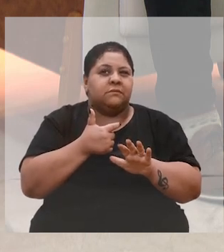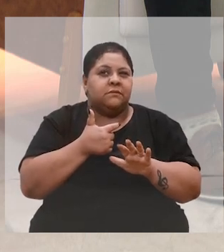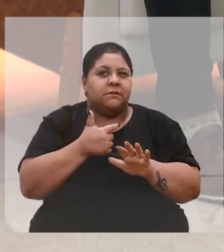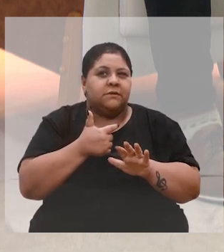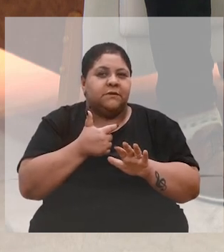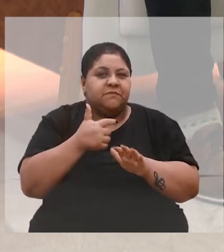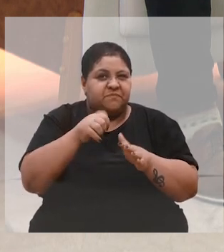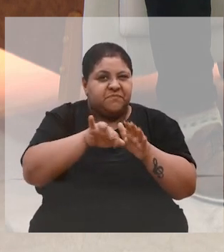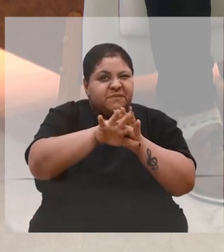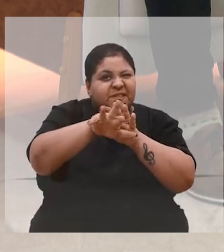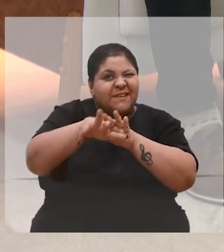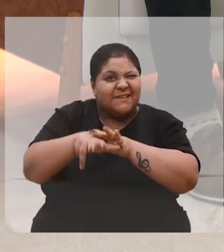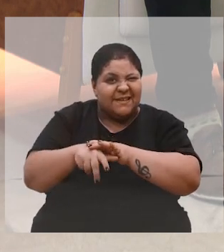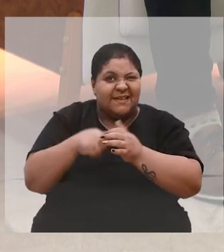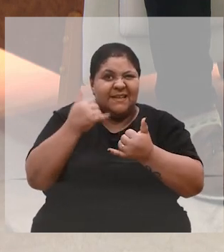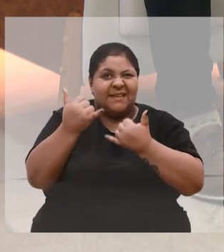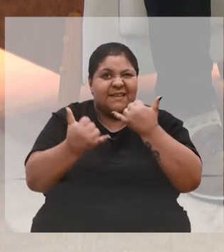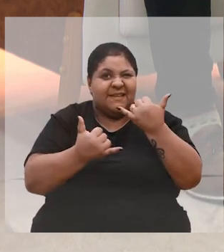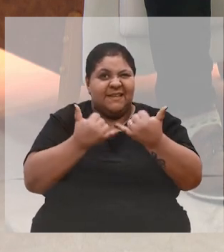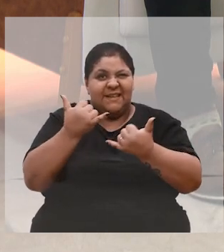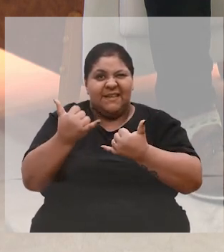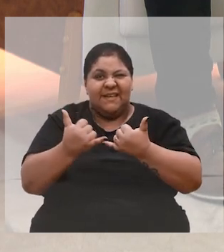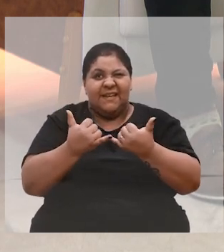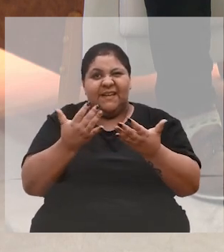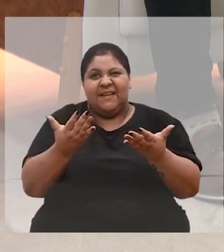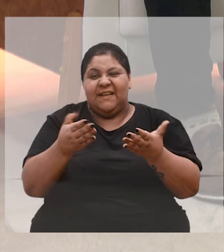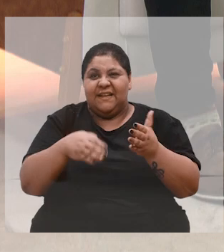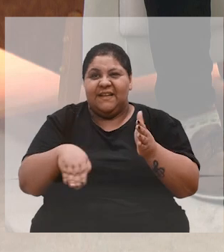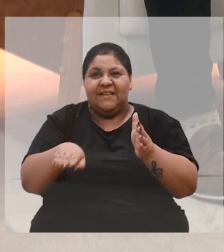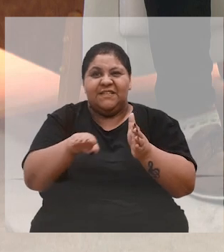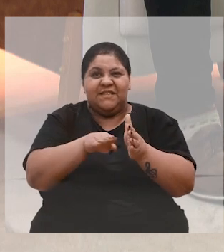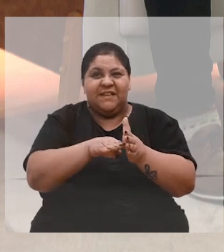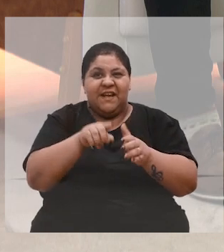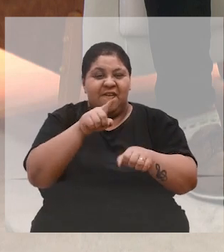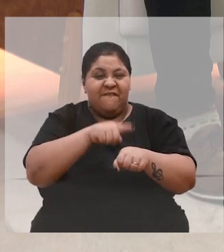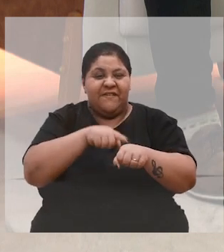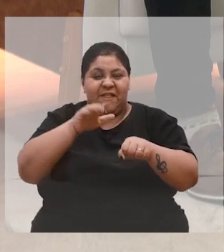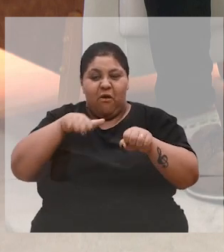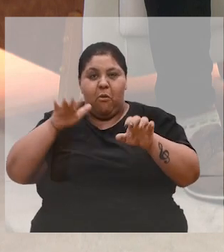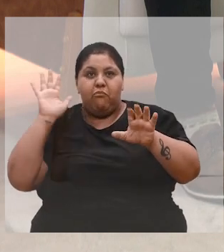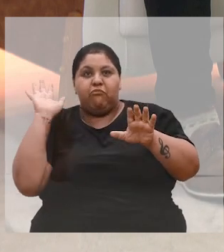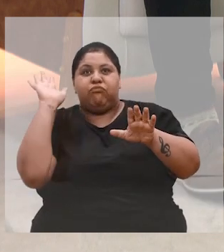até do negócio e daí eu fiz isso quando eu chegava da sexta.